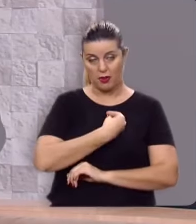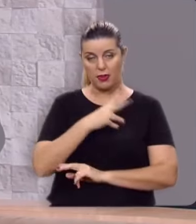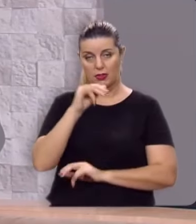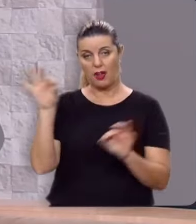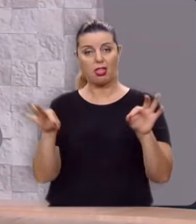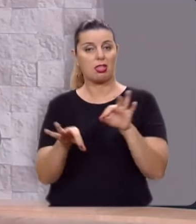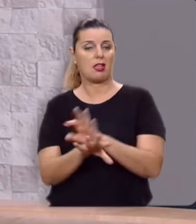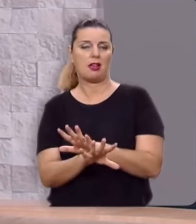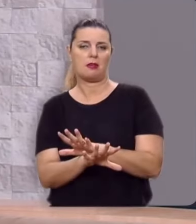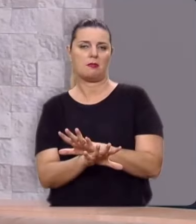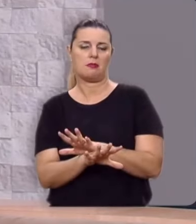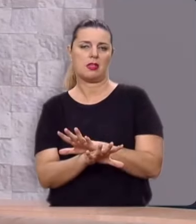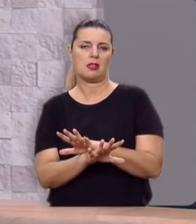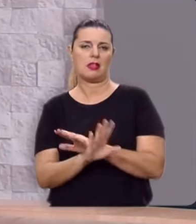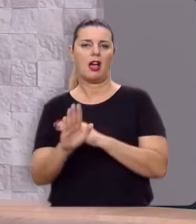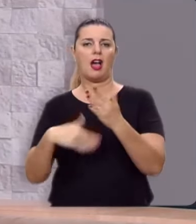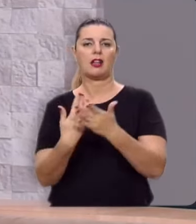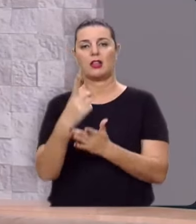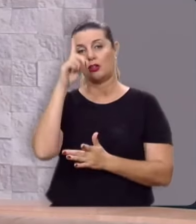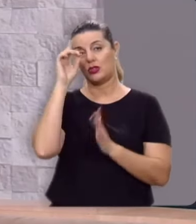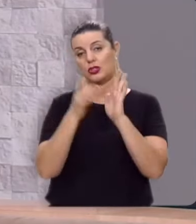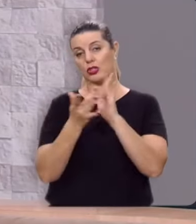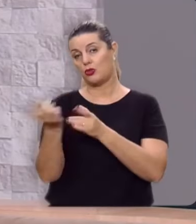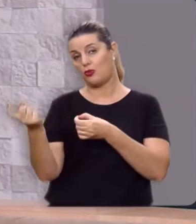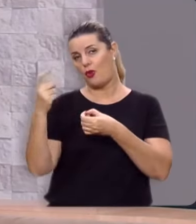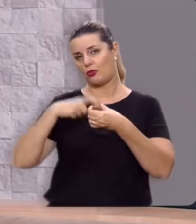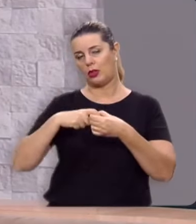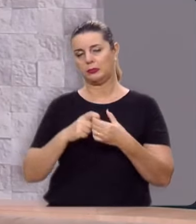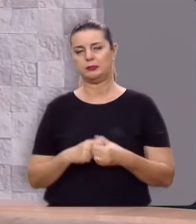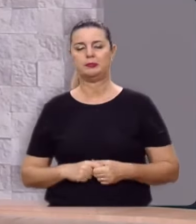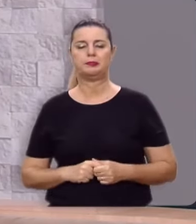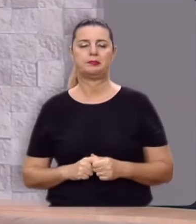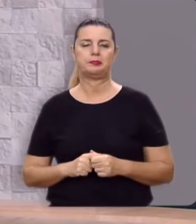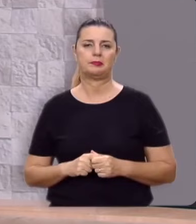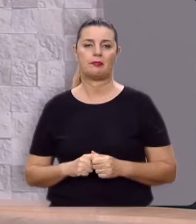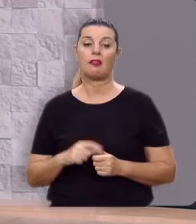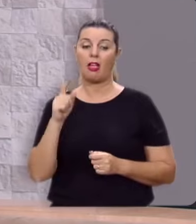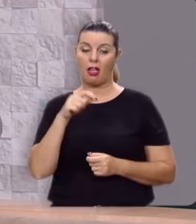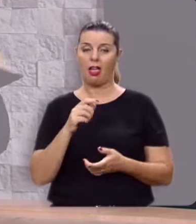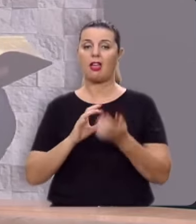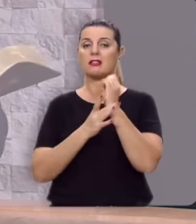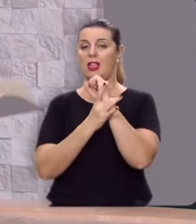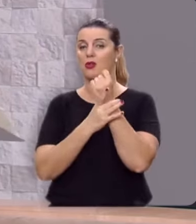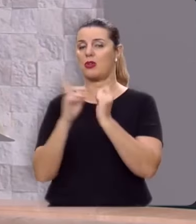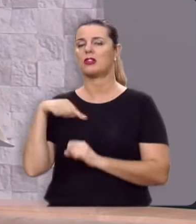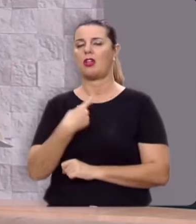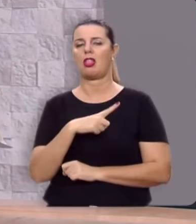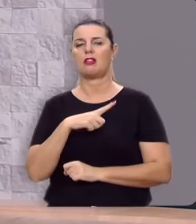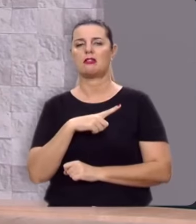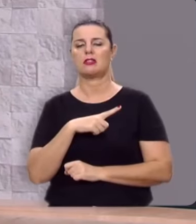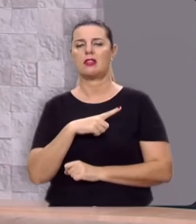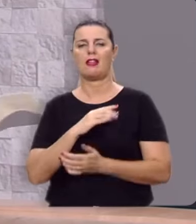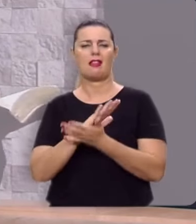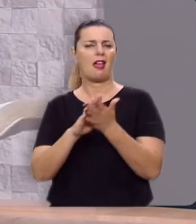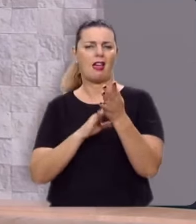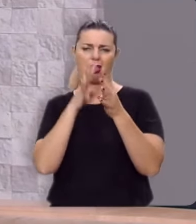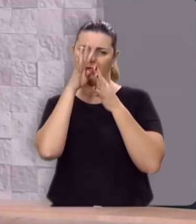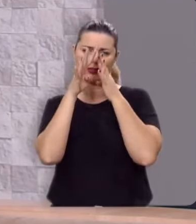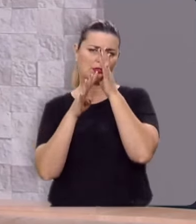vai completá-la até o dia de Cristo Jesus. Esta é a segurança que temos,